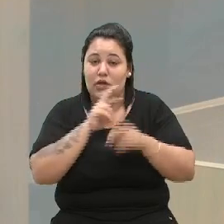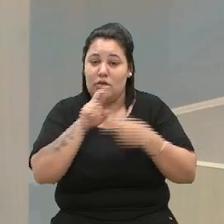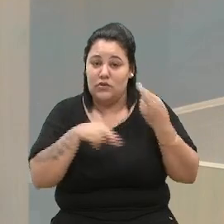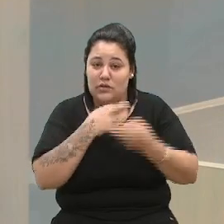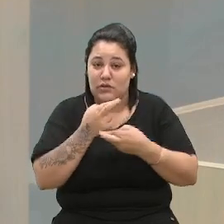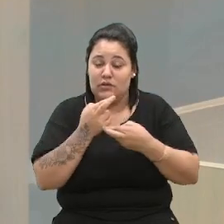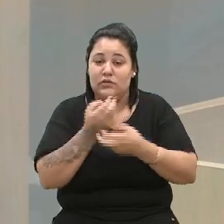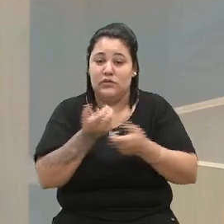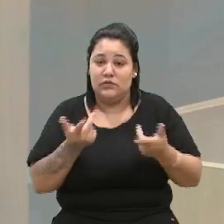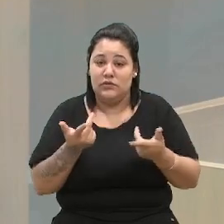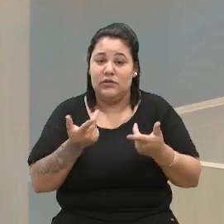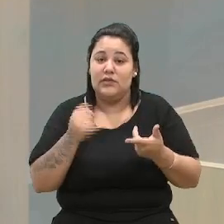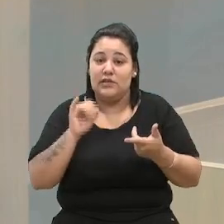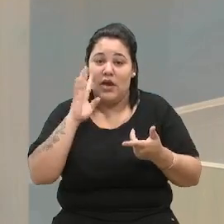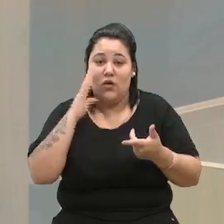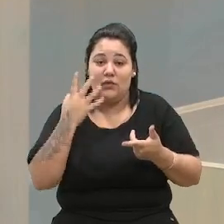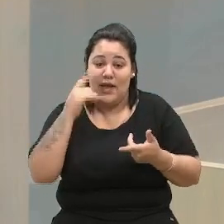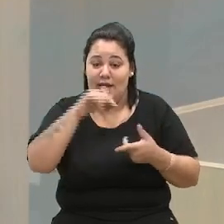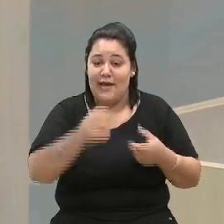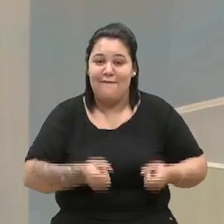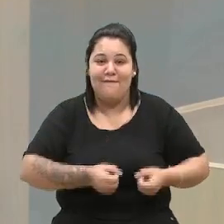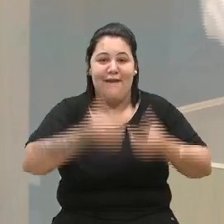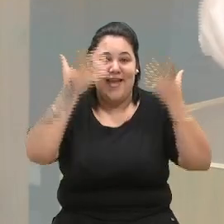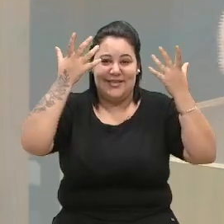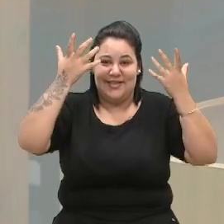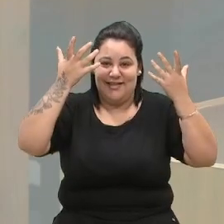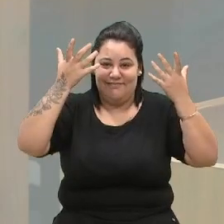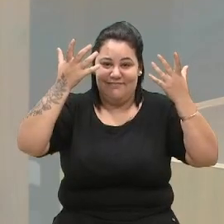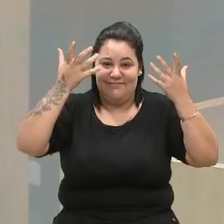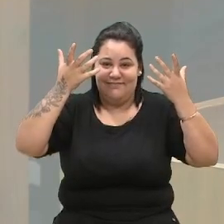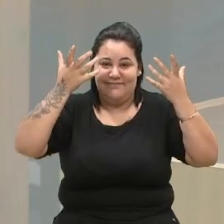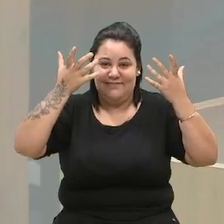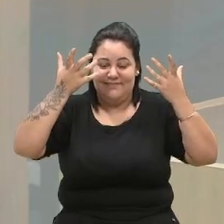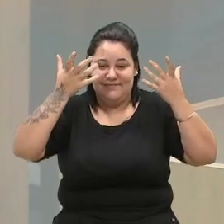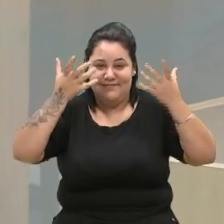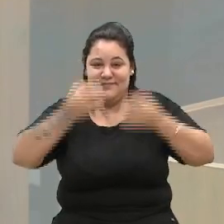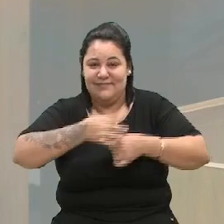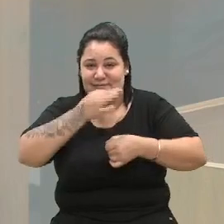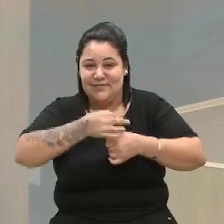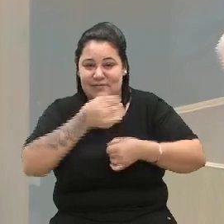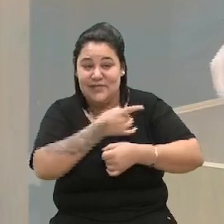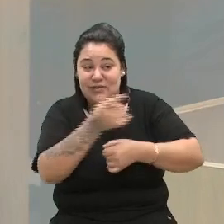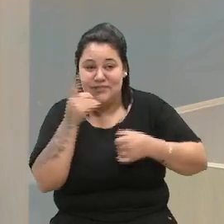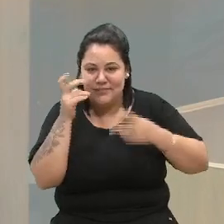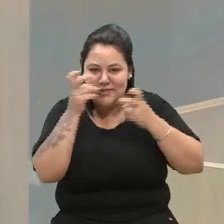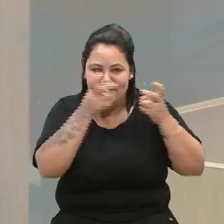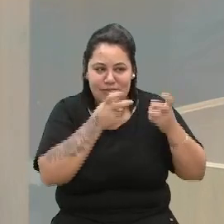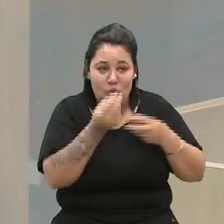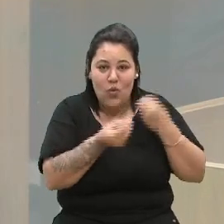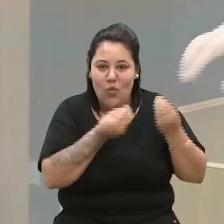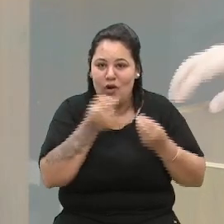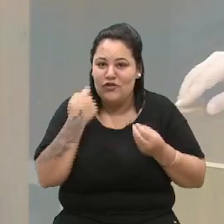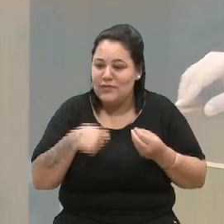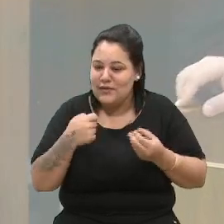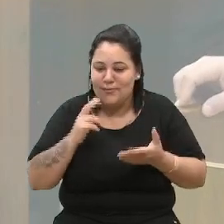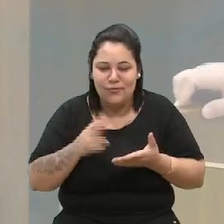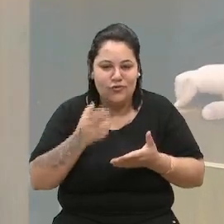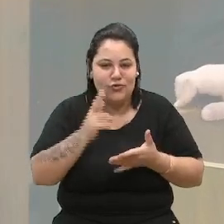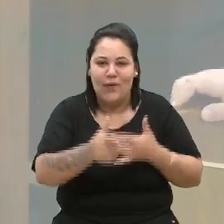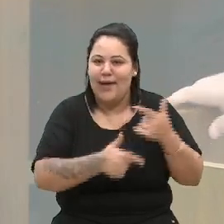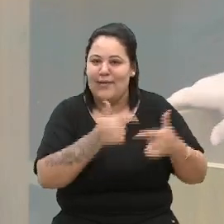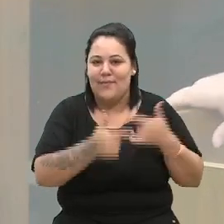E quando acontecem esses grandes eventos, que a gente percebe o quanto a gente precisa trabalhar isso permanentemente em Caxias do